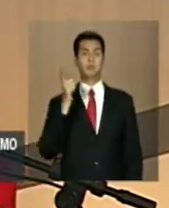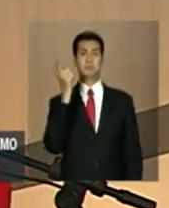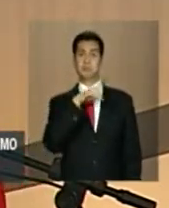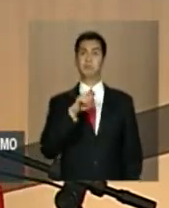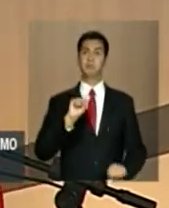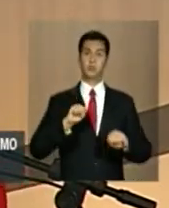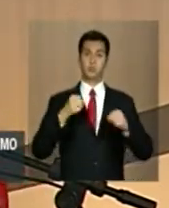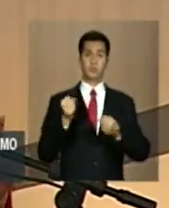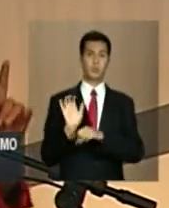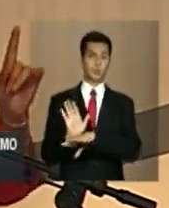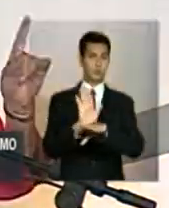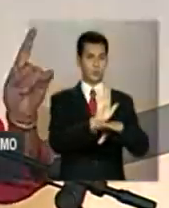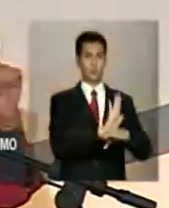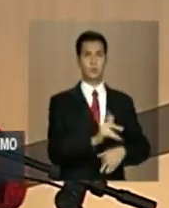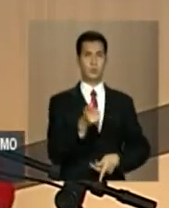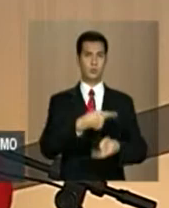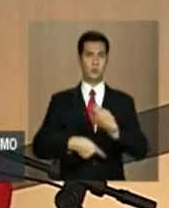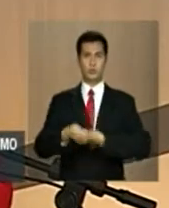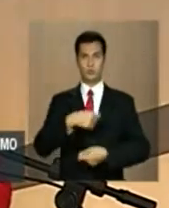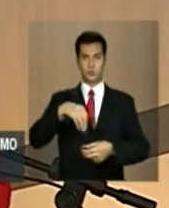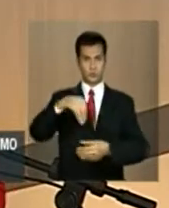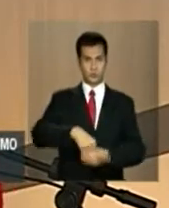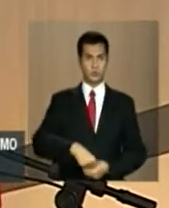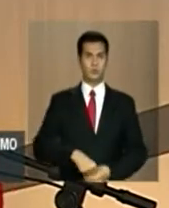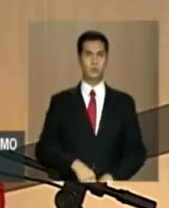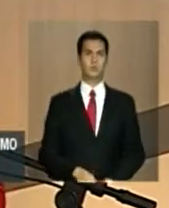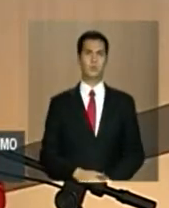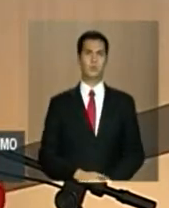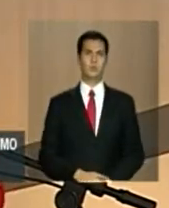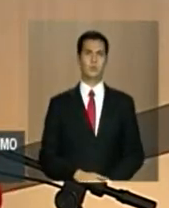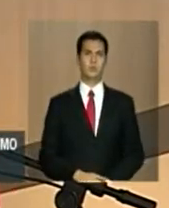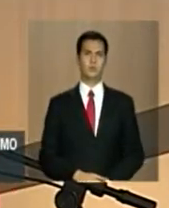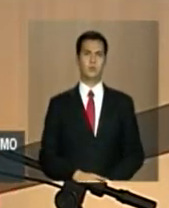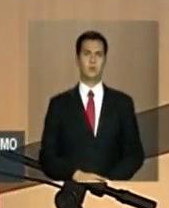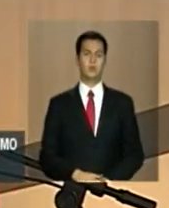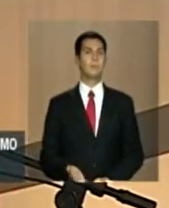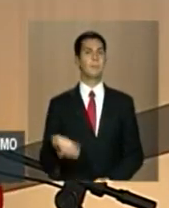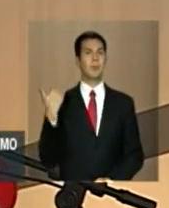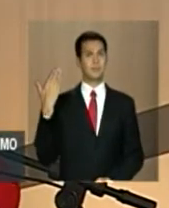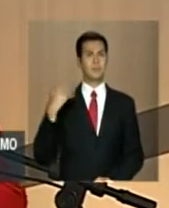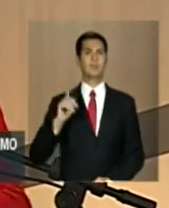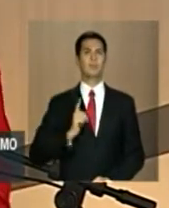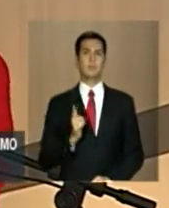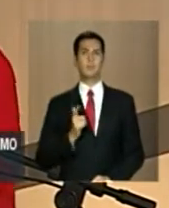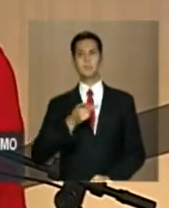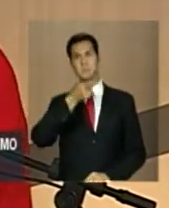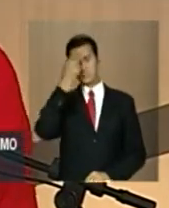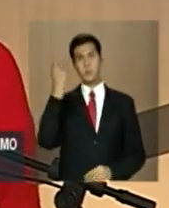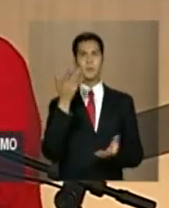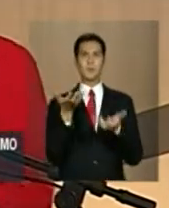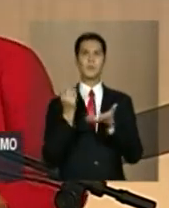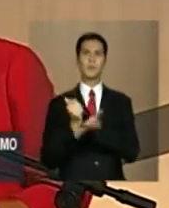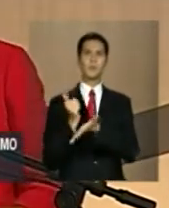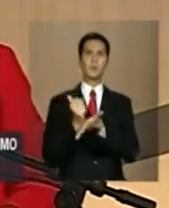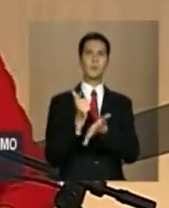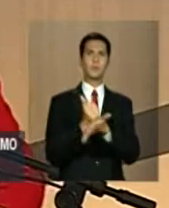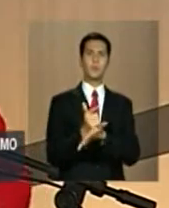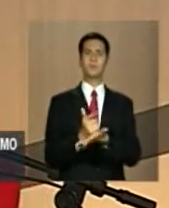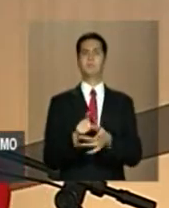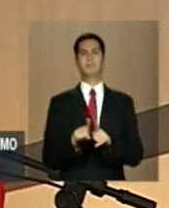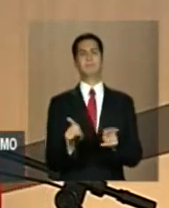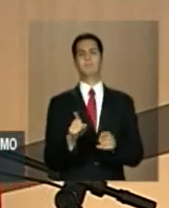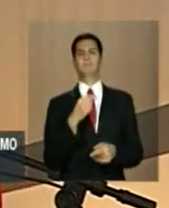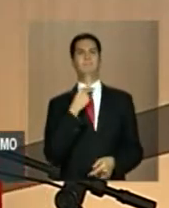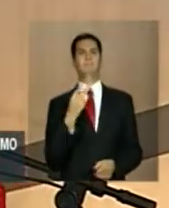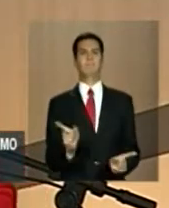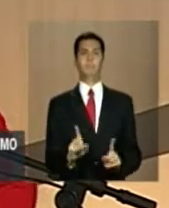interno. Tinha e tem um consumo reprimido. A mim espanta